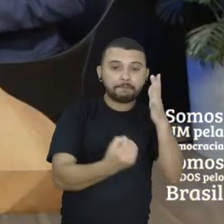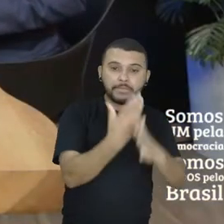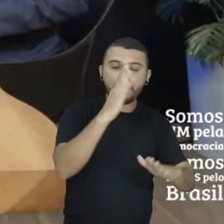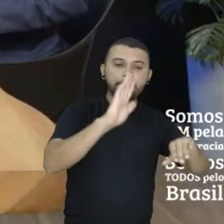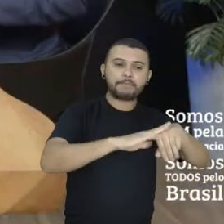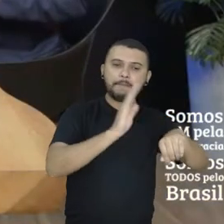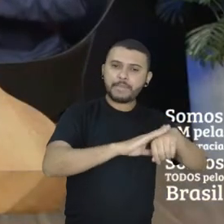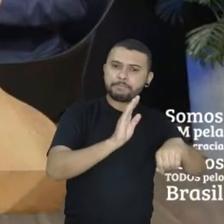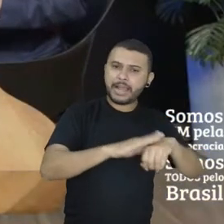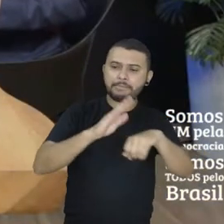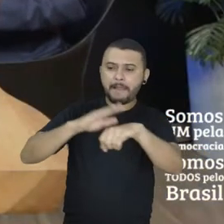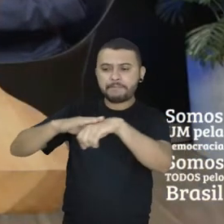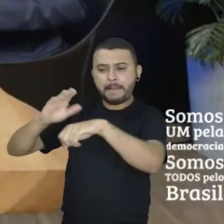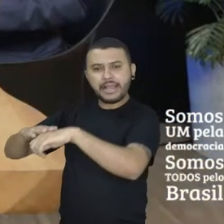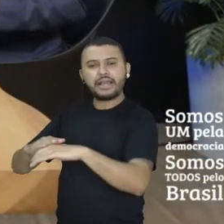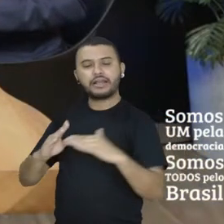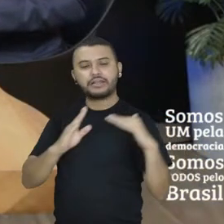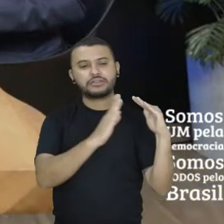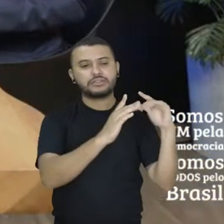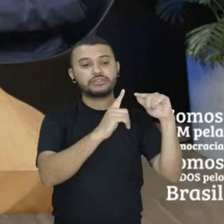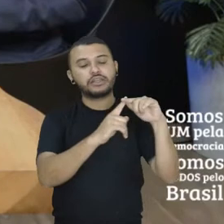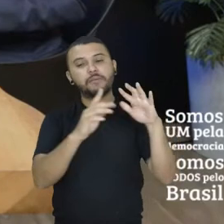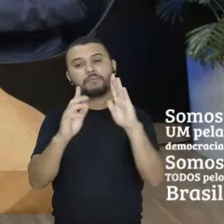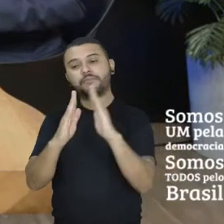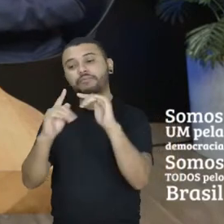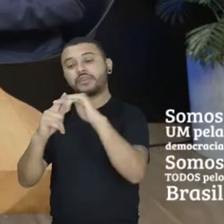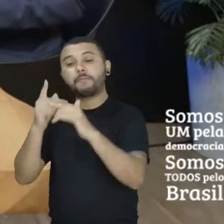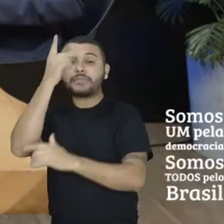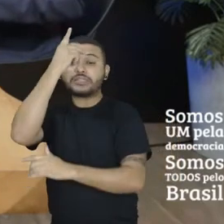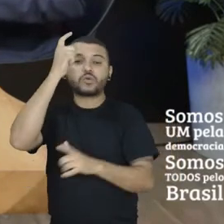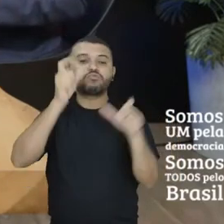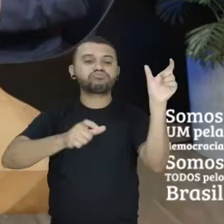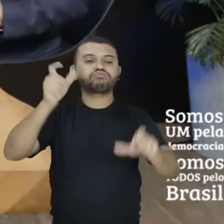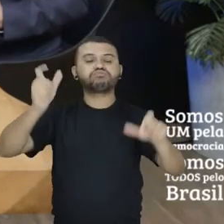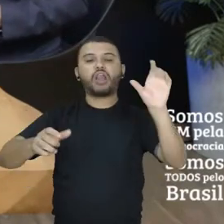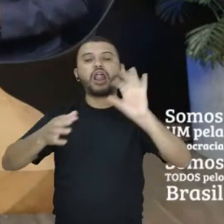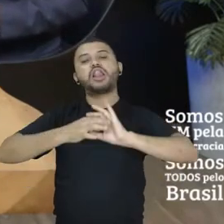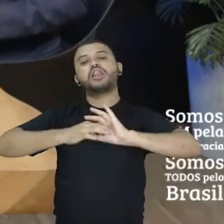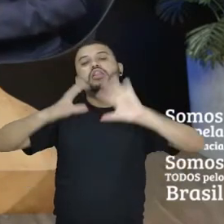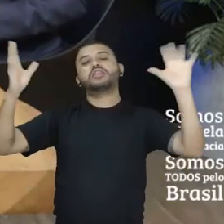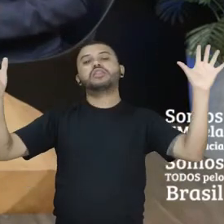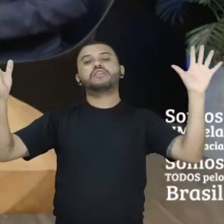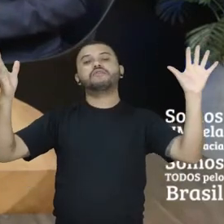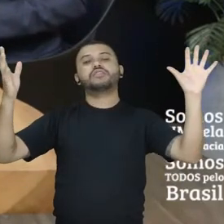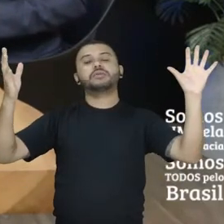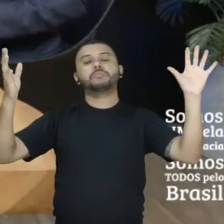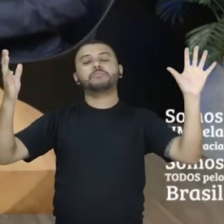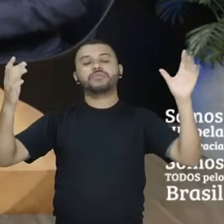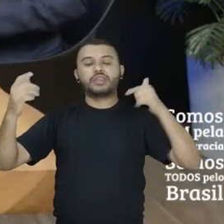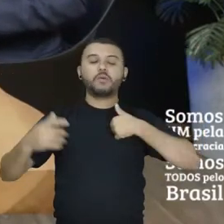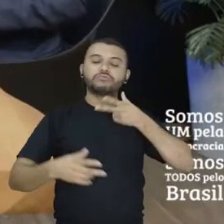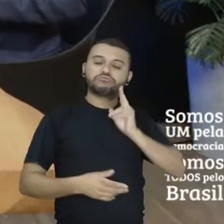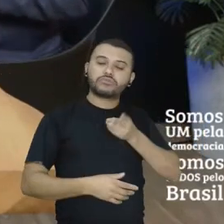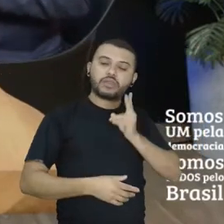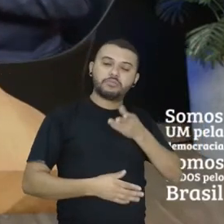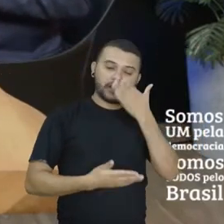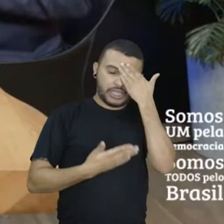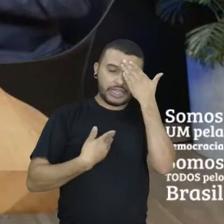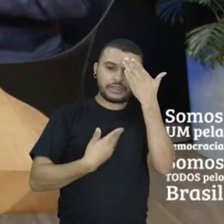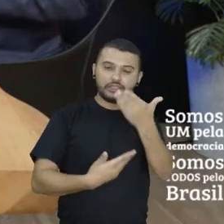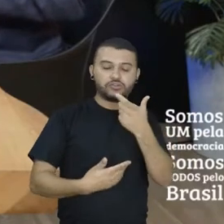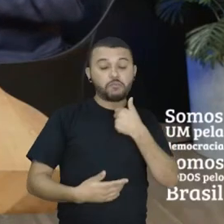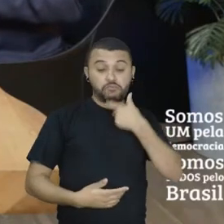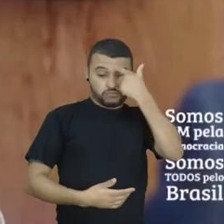as pessoas terem a sua liberdade religiosa. Eu sempre agradeço as igrejas. Eu sou